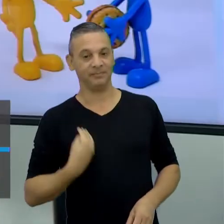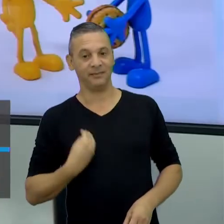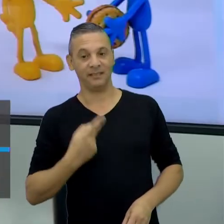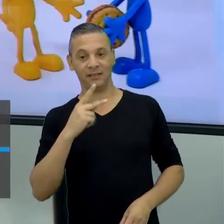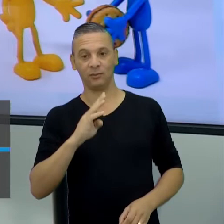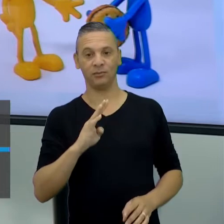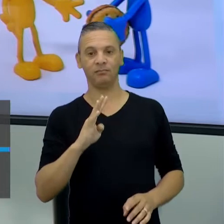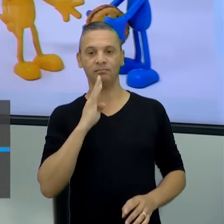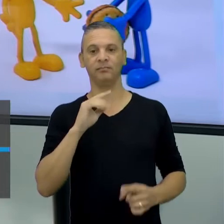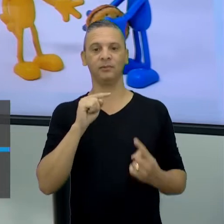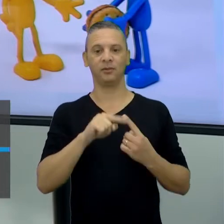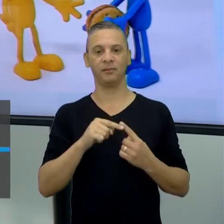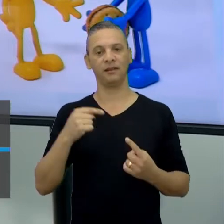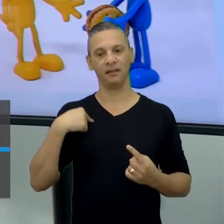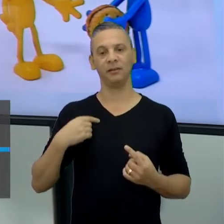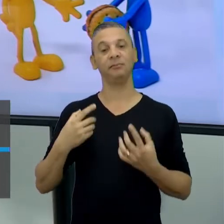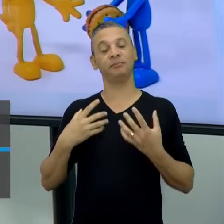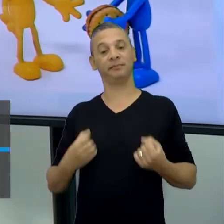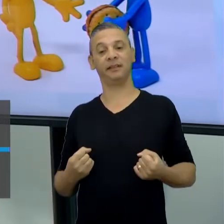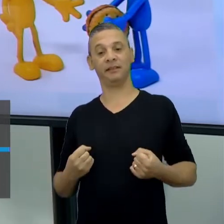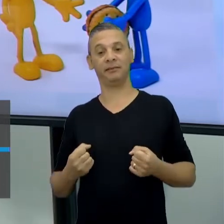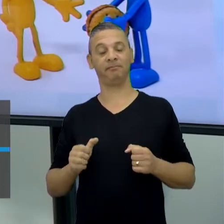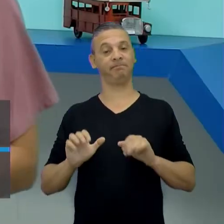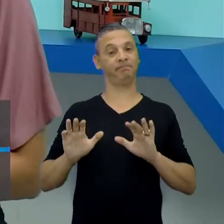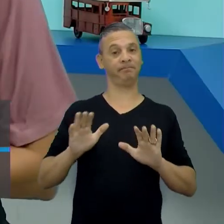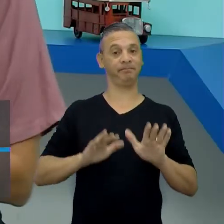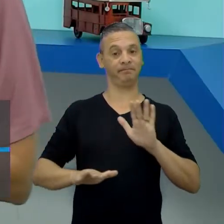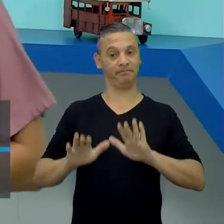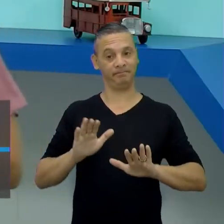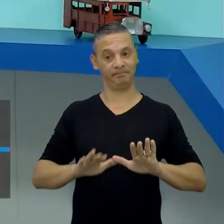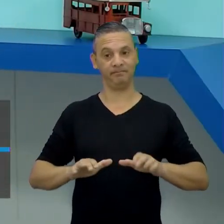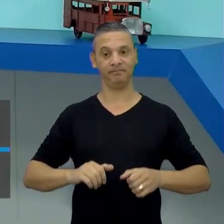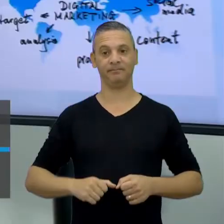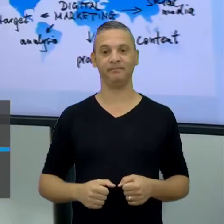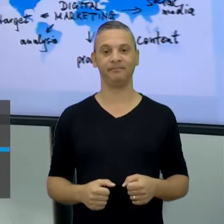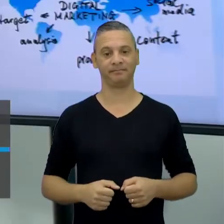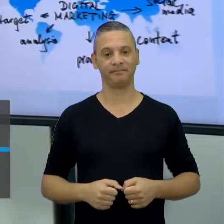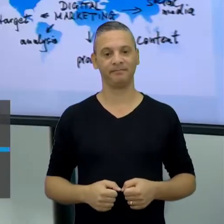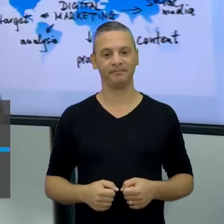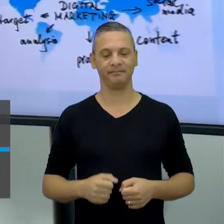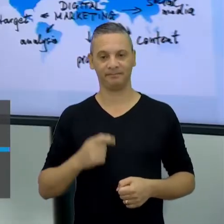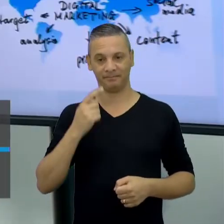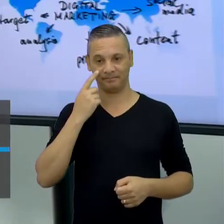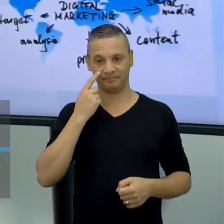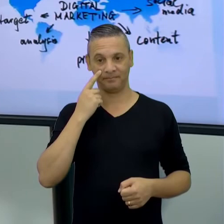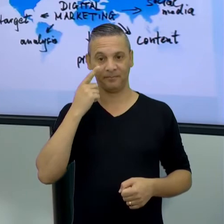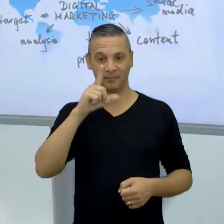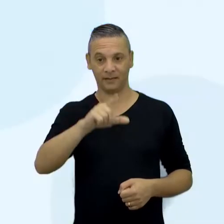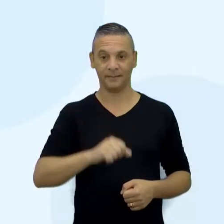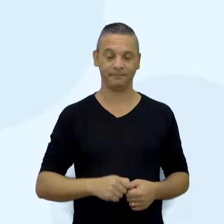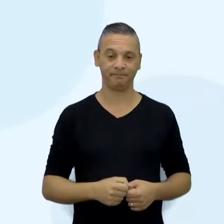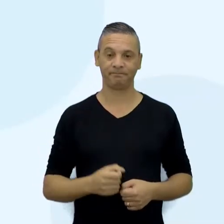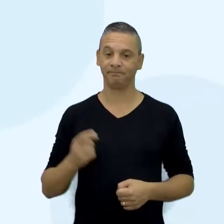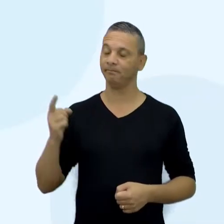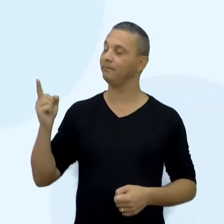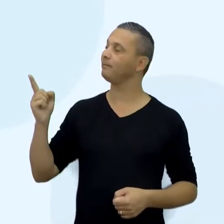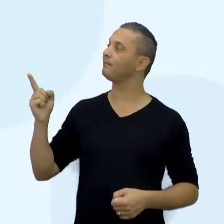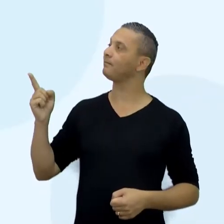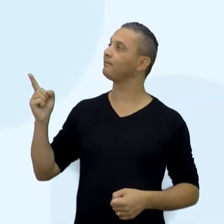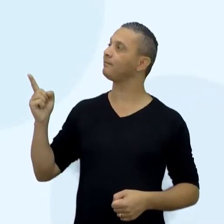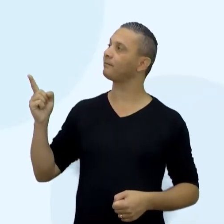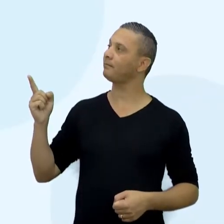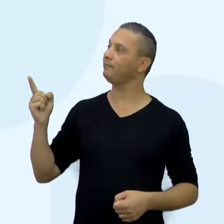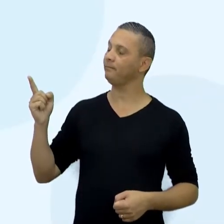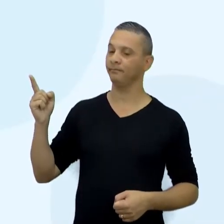o cookie porque eu não ligo não. Mas não é muito bom isso não. Depende do meu estado de humor. Cuidado. Branded content, isso é importante, olha só. Branded